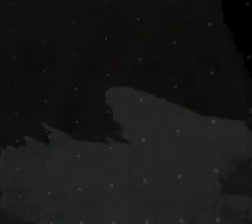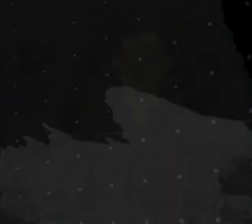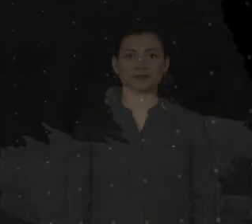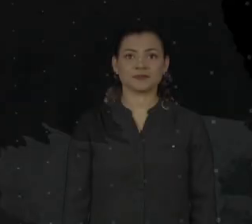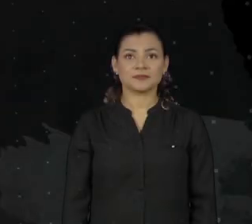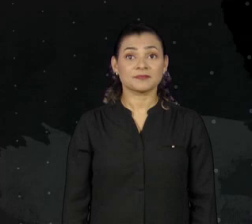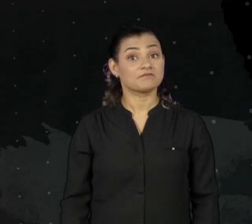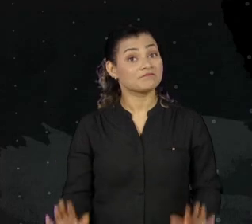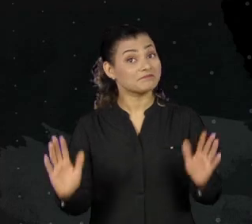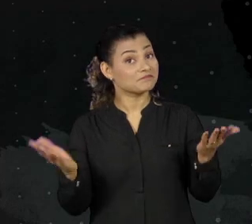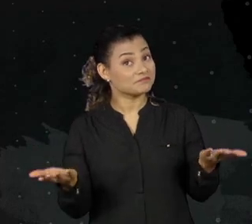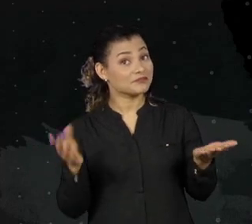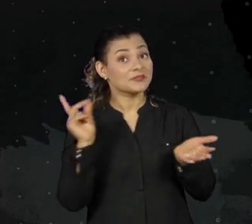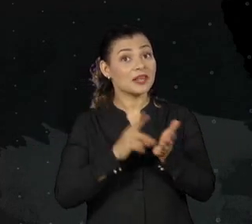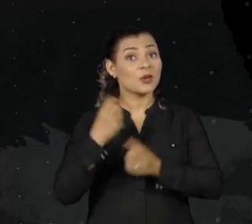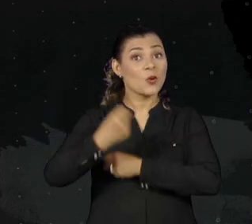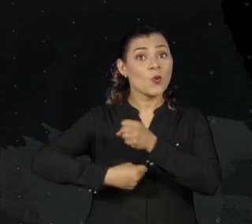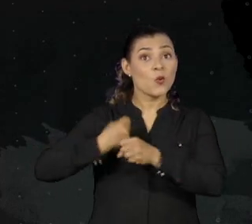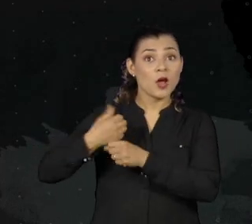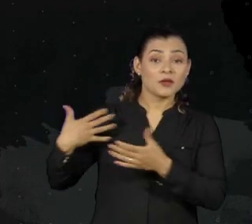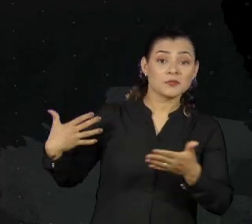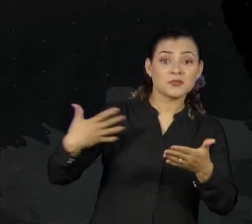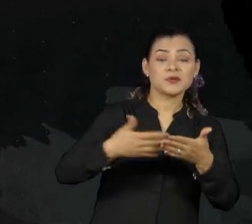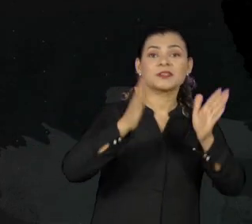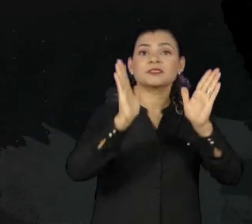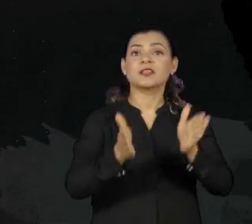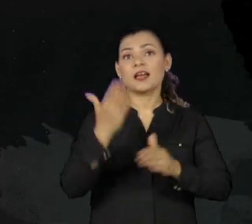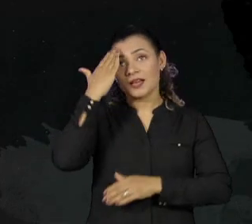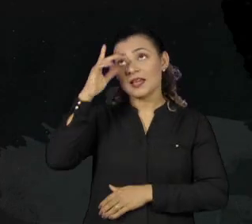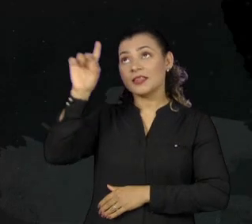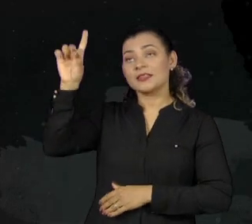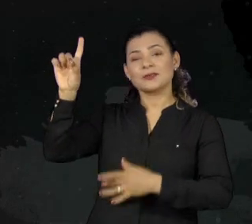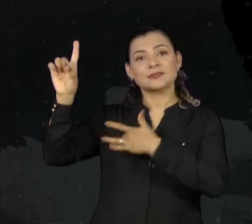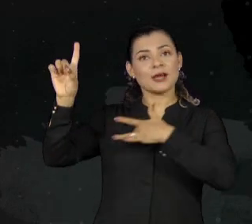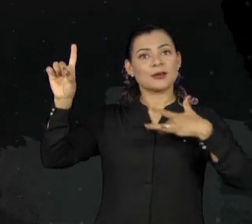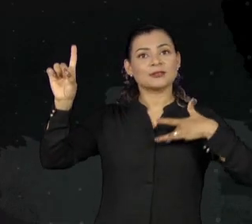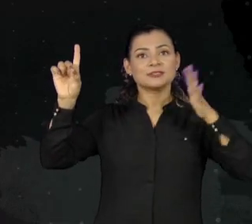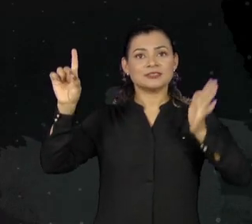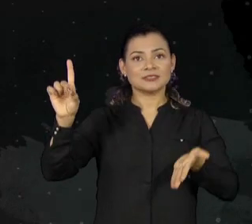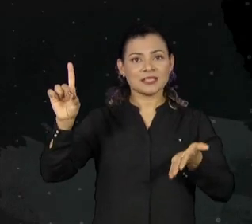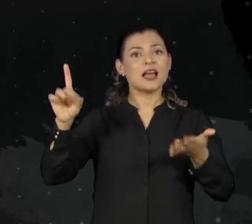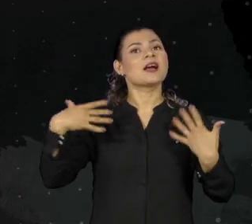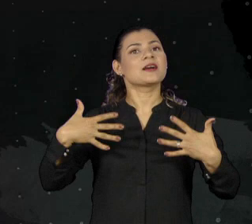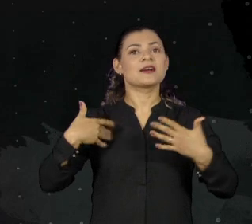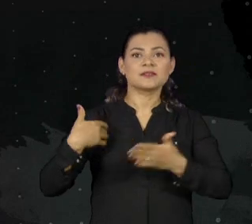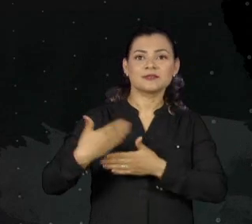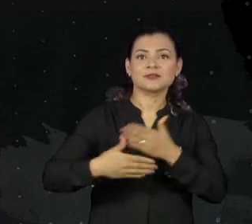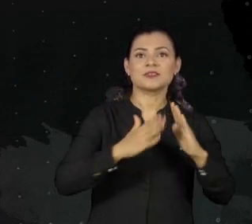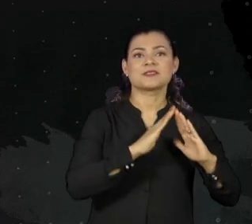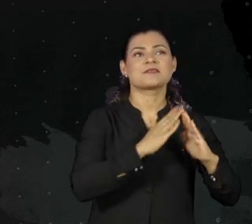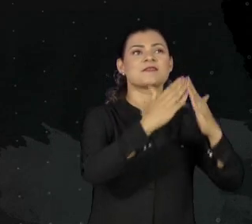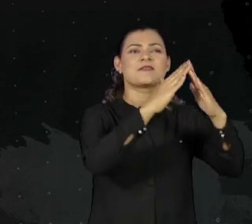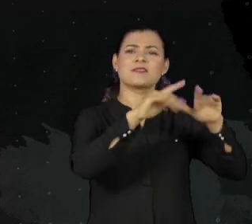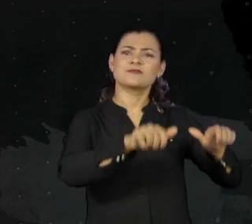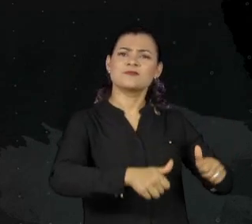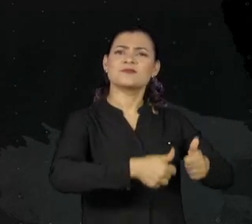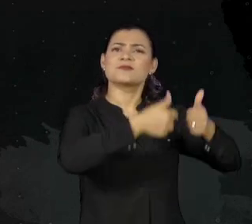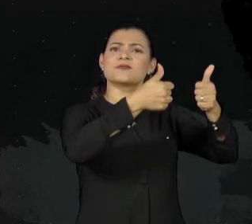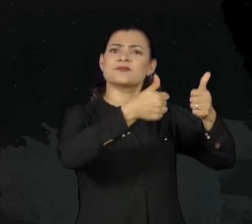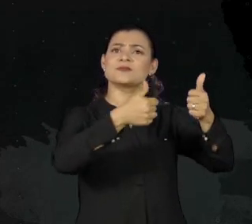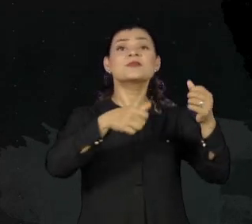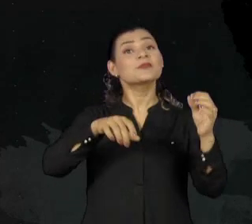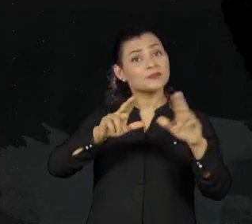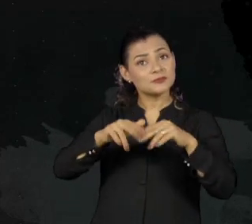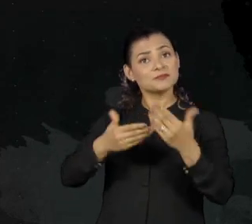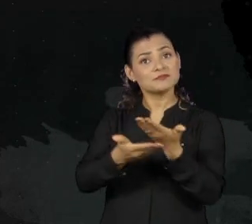Firmeza total, mais um ano se passando aí, graças a Deus a gente tá com saúde aí, mano. Muita coletividade na quebrada, dinheiro no bolso, sem